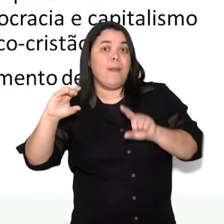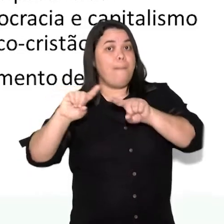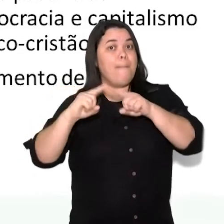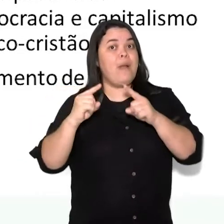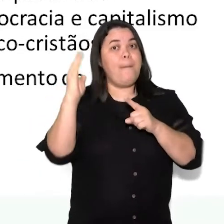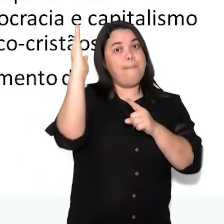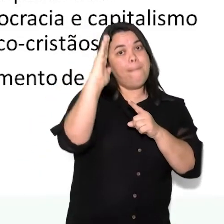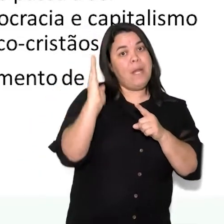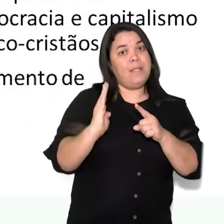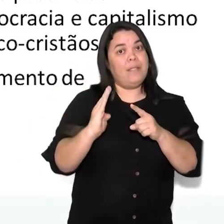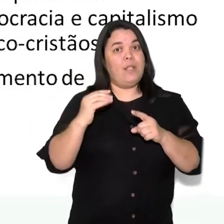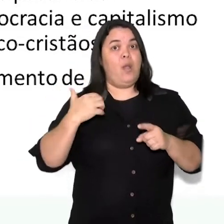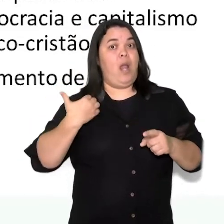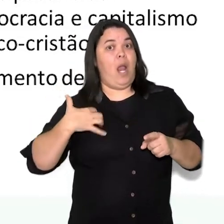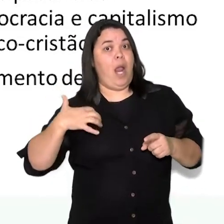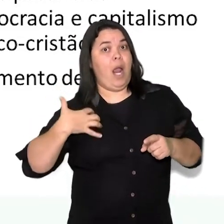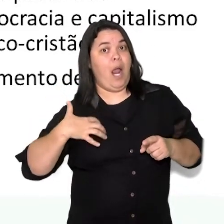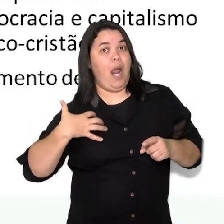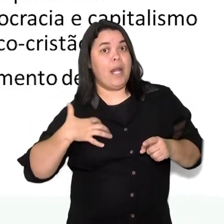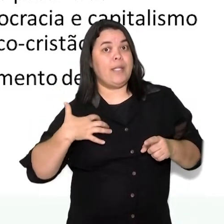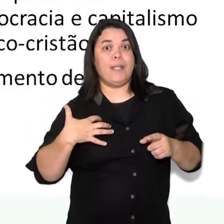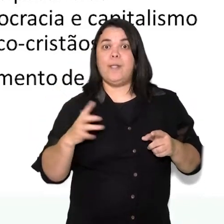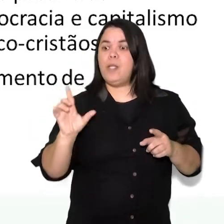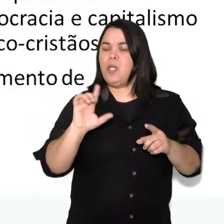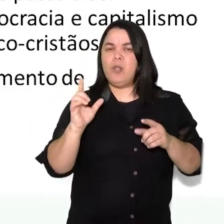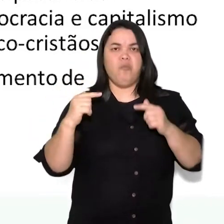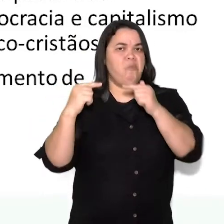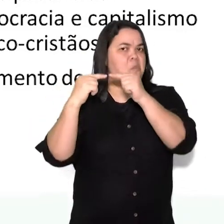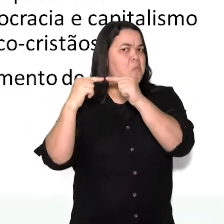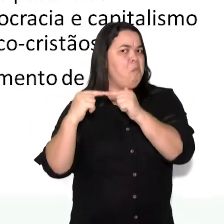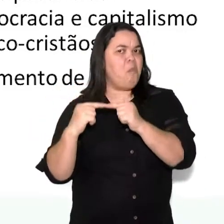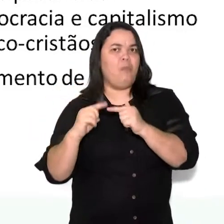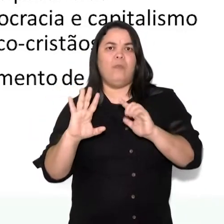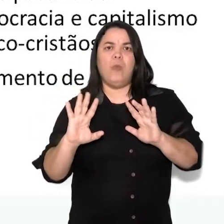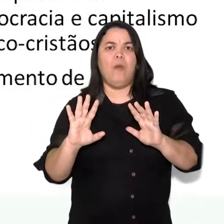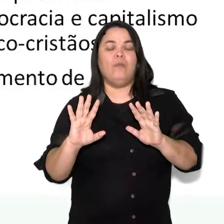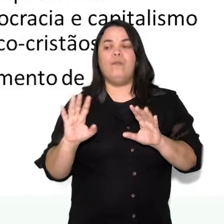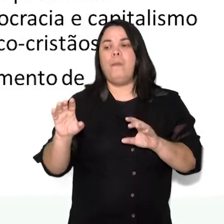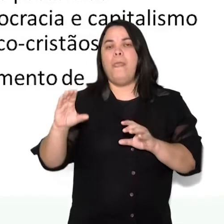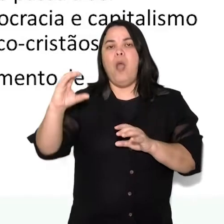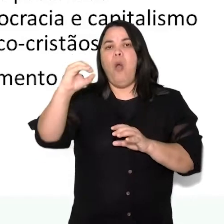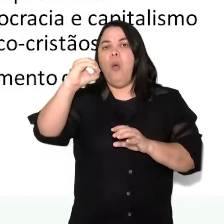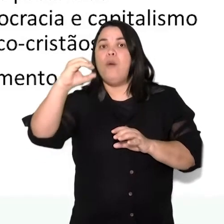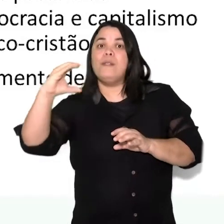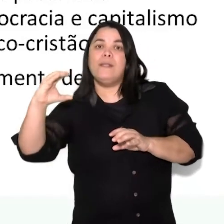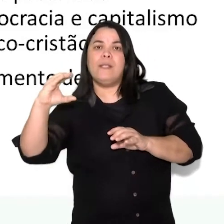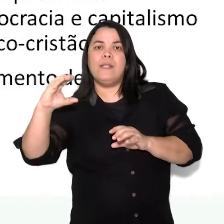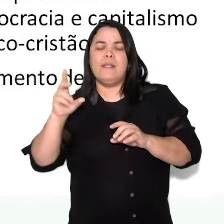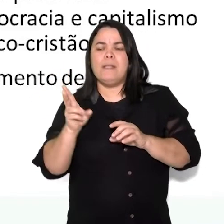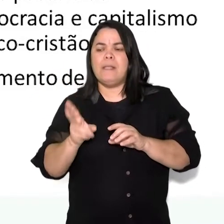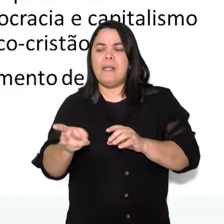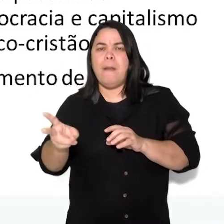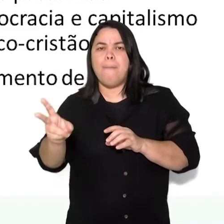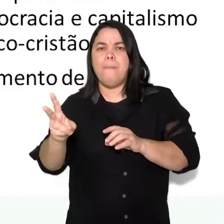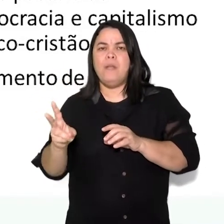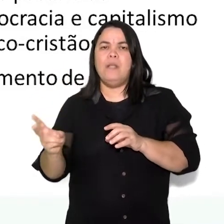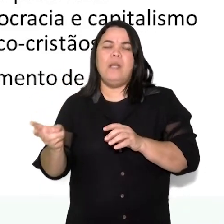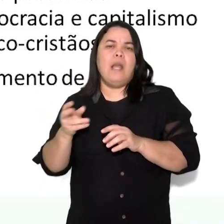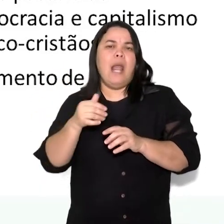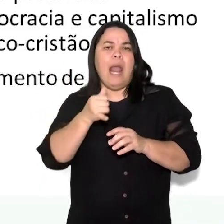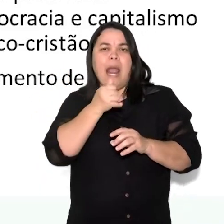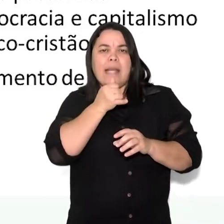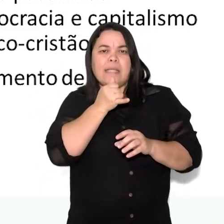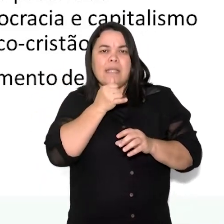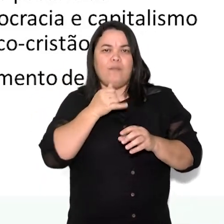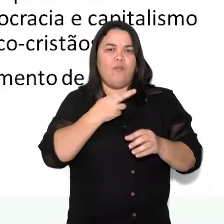é unânime. O Ocidente sempre se definiu em oposição a algo, ora em relação aos povos islâmicos do Oriente